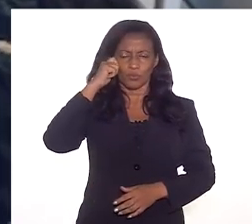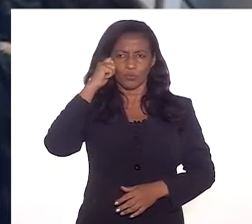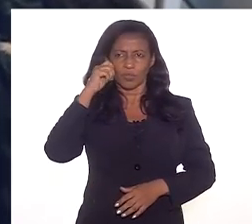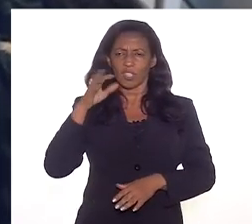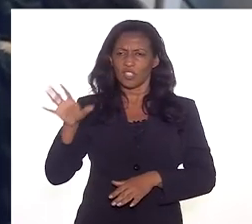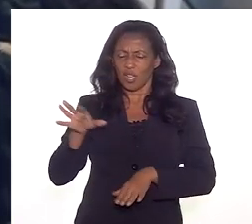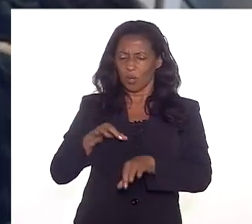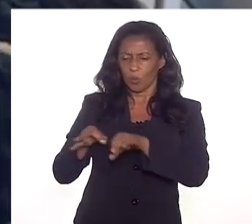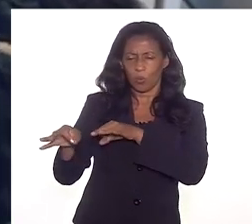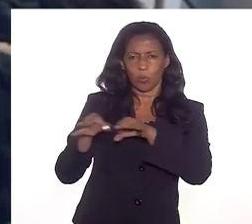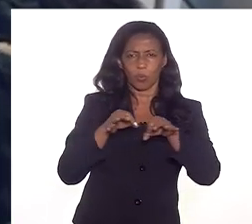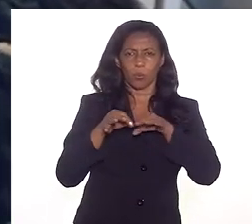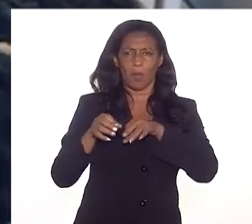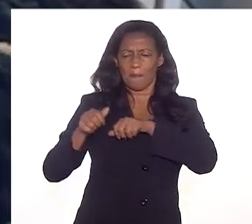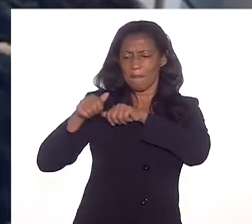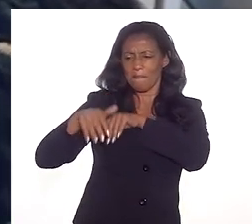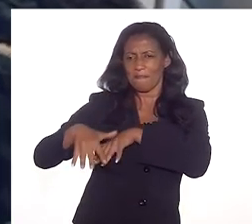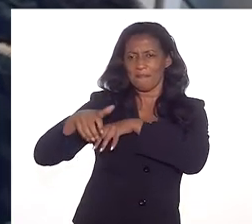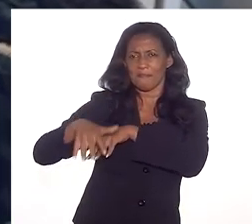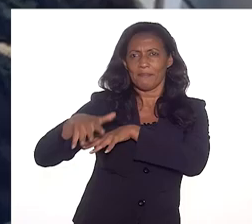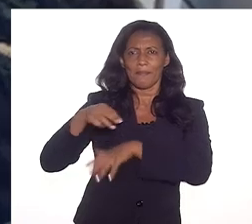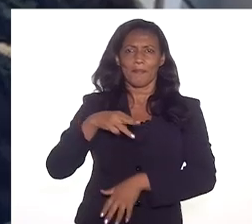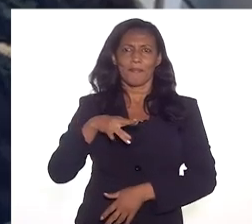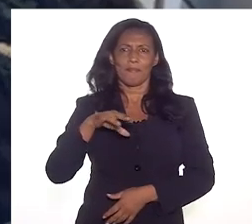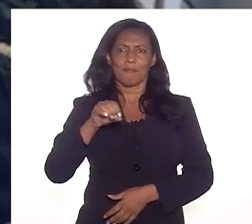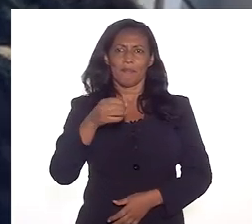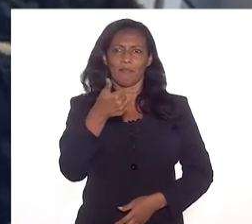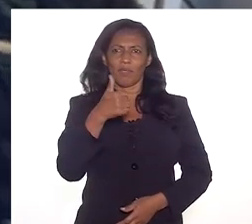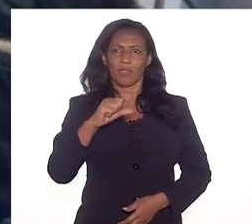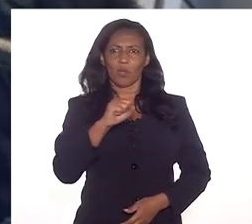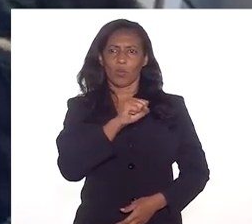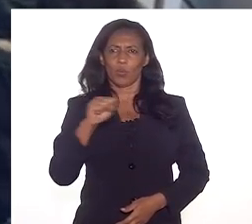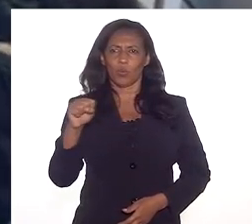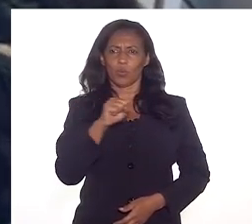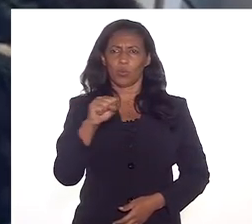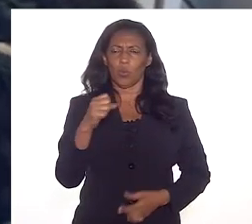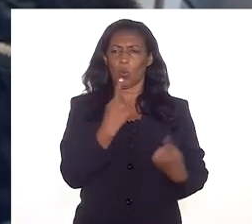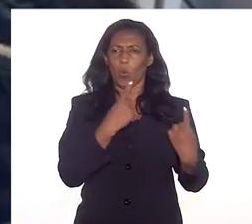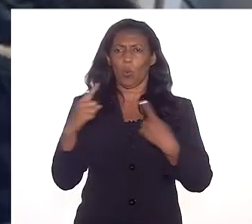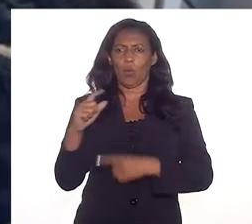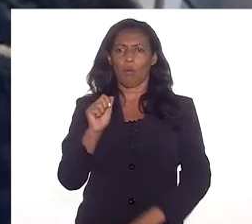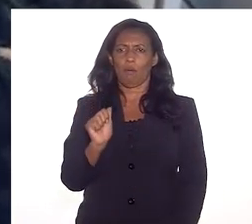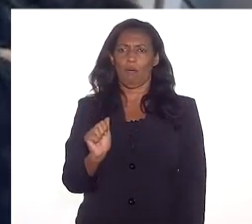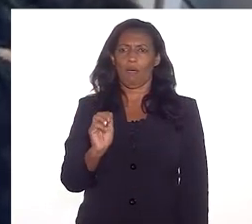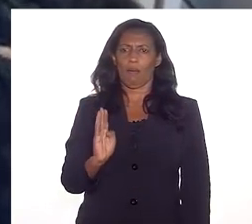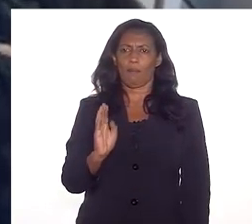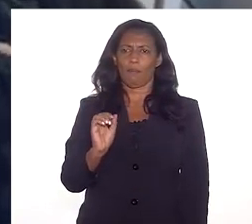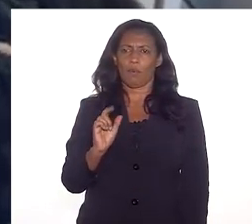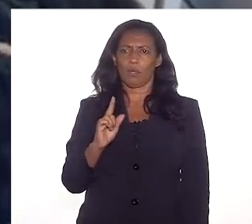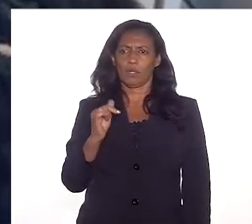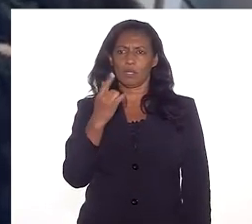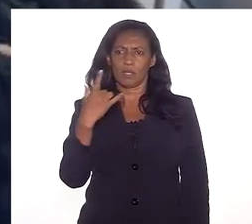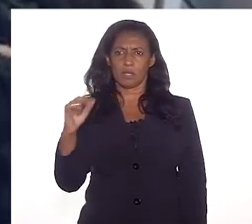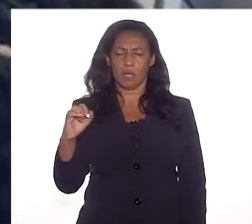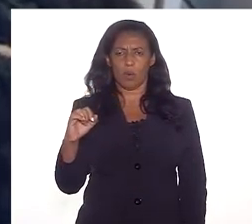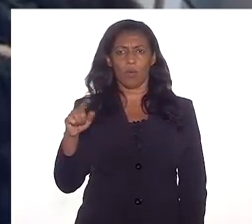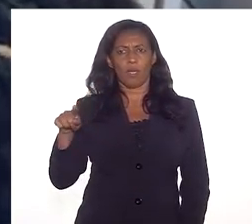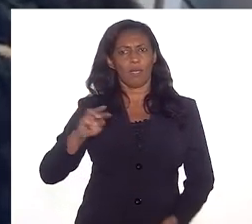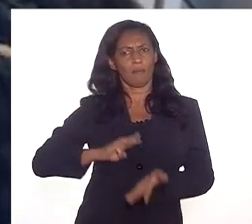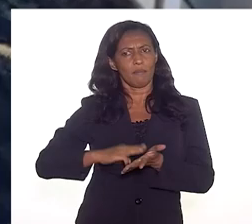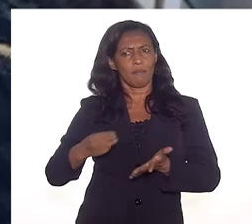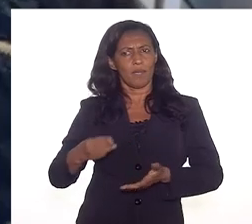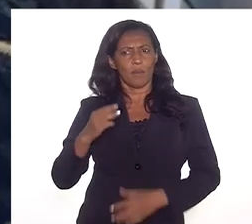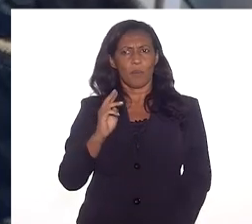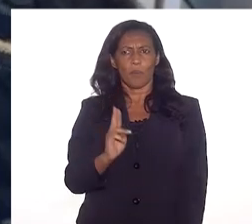um dos organizadores da famosa Marcha de Maio de 1988 contra a farsa da abolição. É membro do